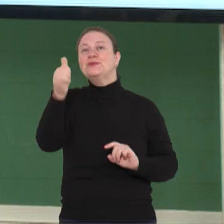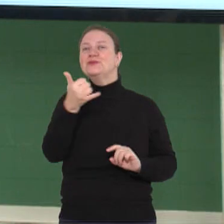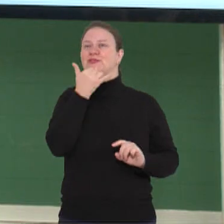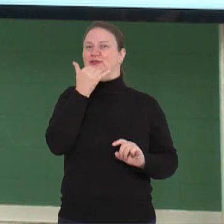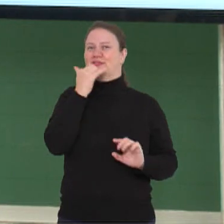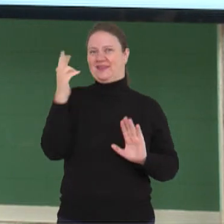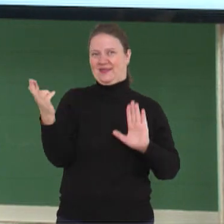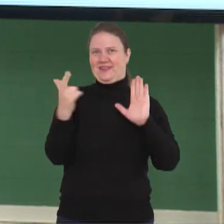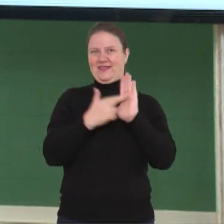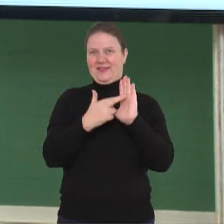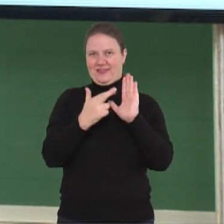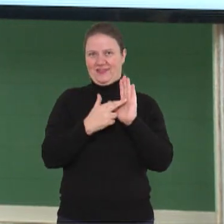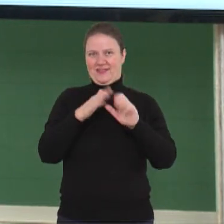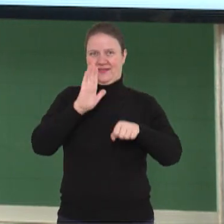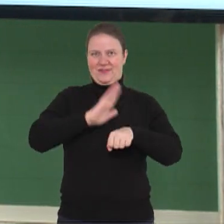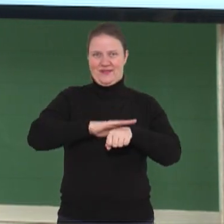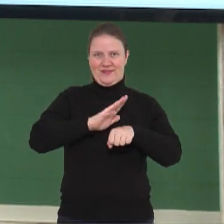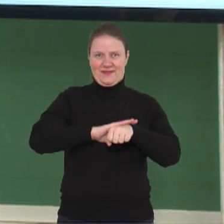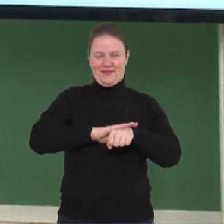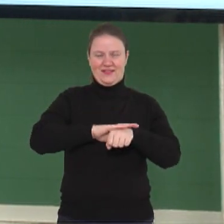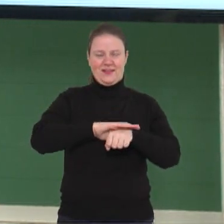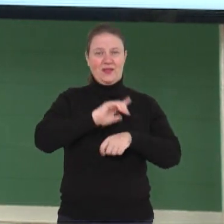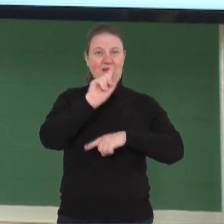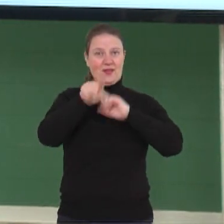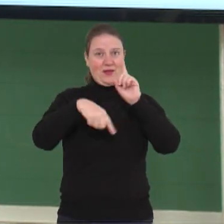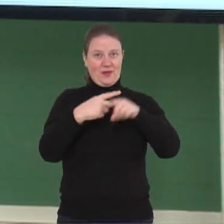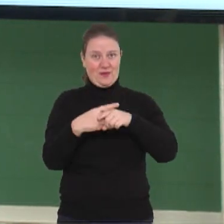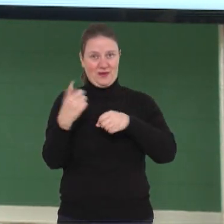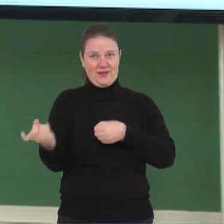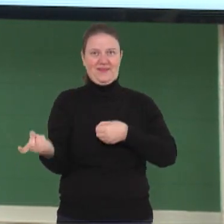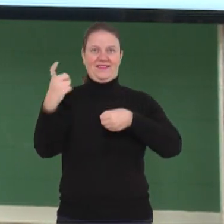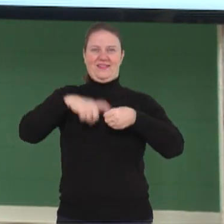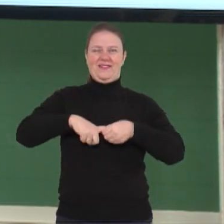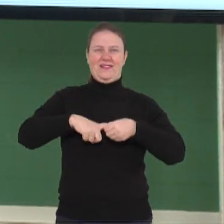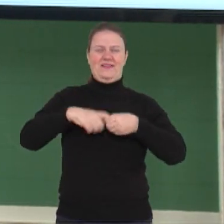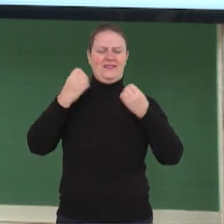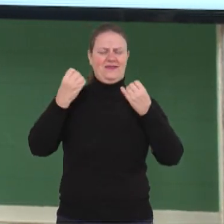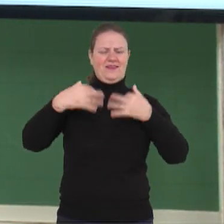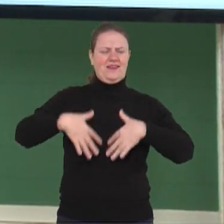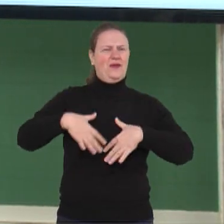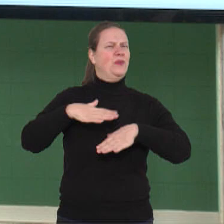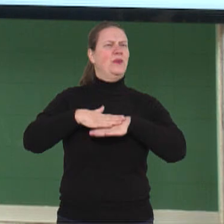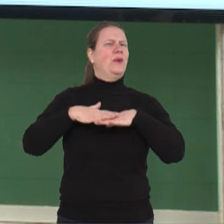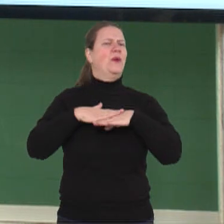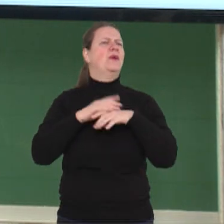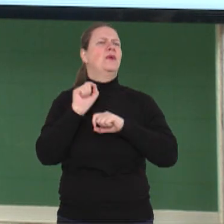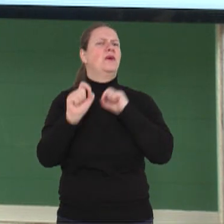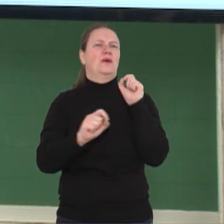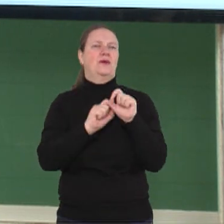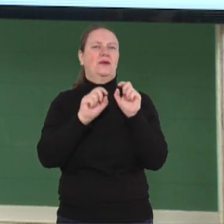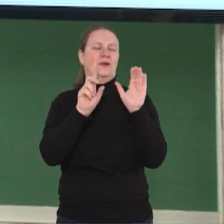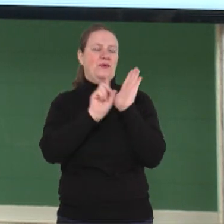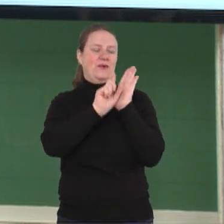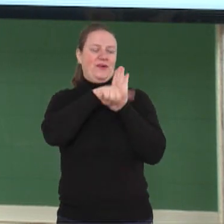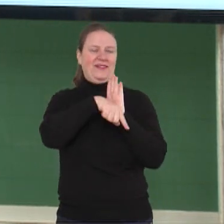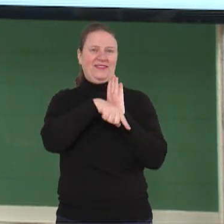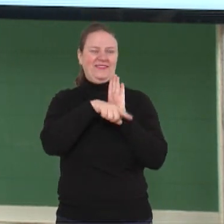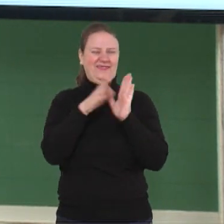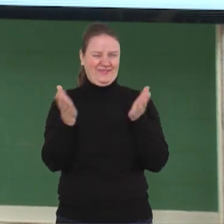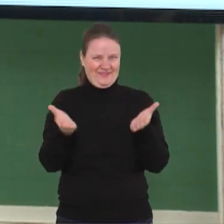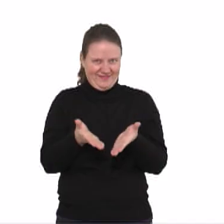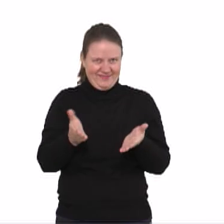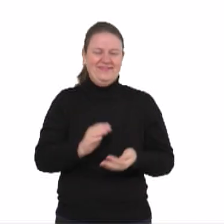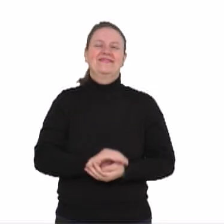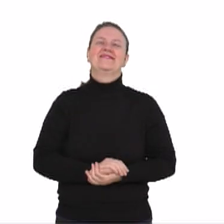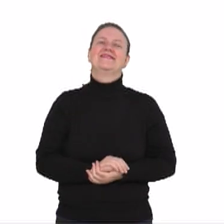Eu vou dar um tempo e aí a gente volta para conversar sobre essas questões e o que elas têm a ver com o gênero resenha, tá bom? Só um